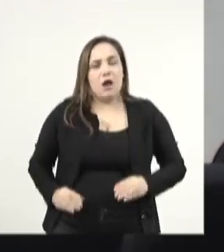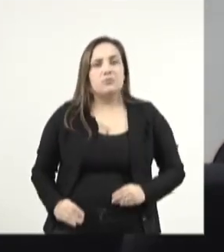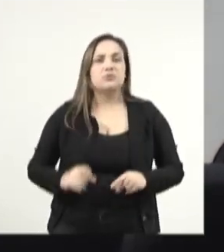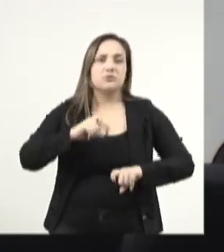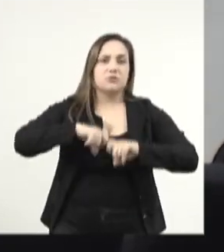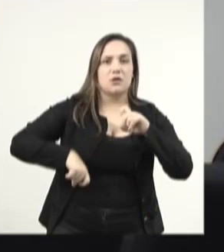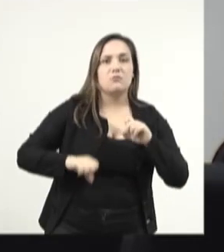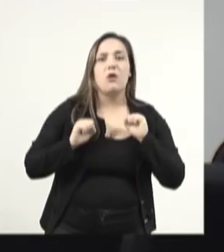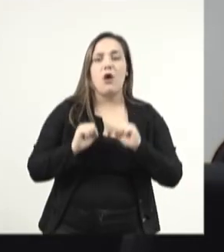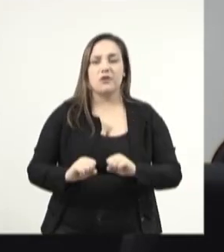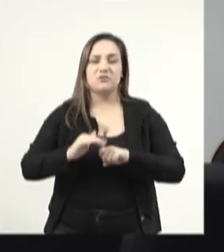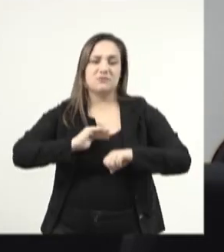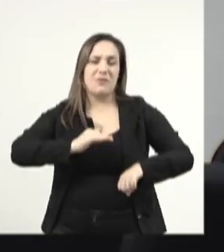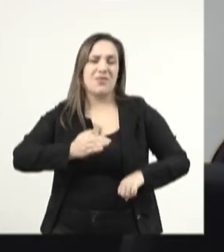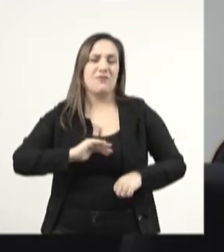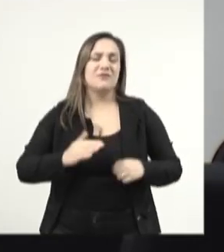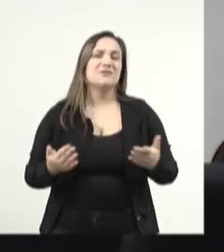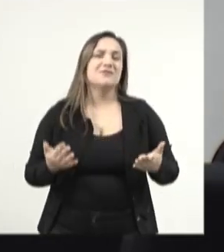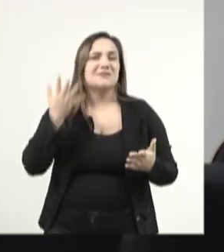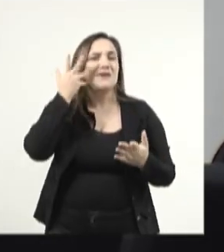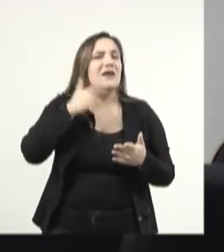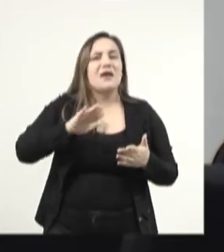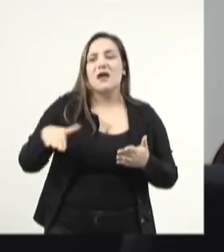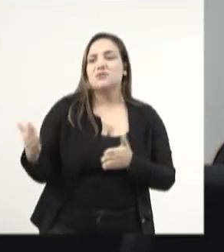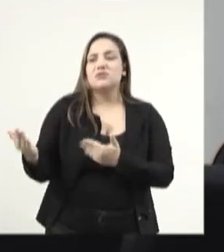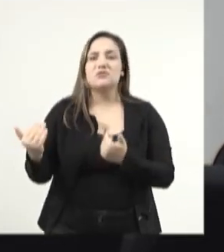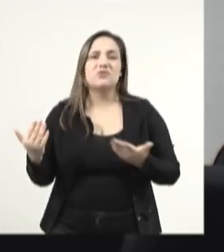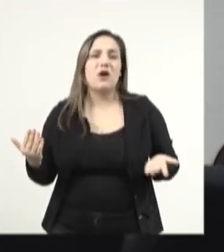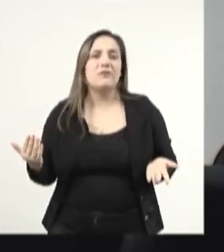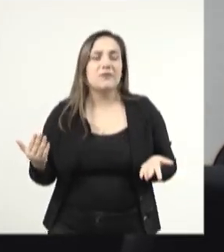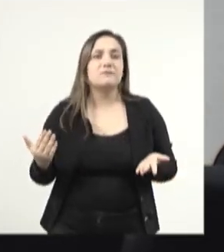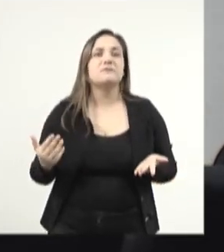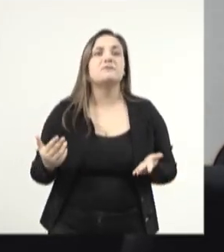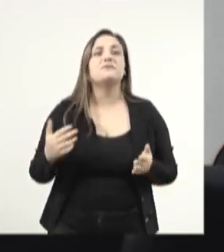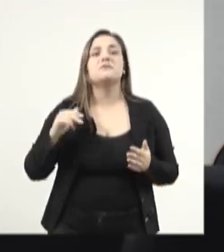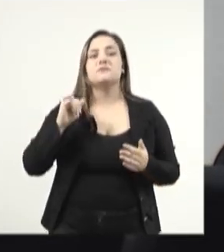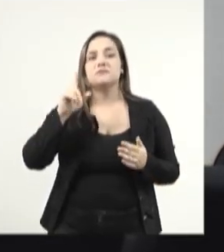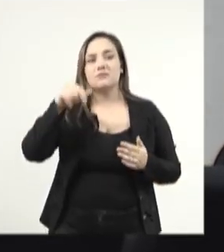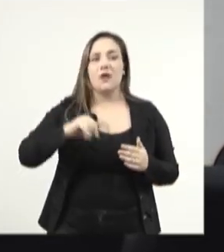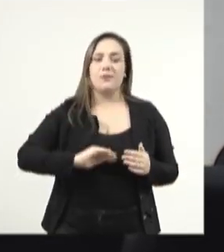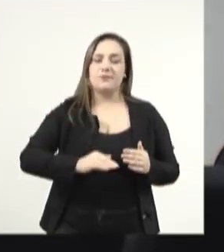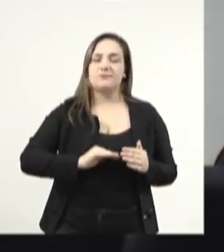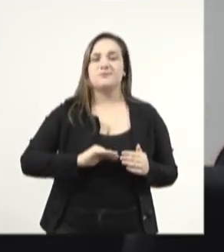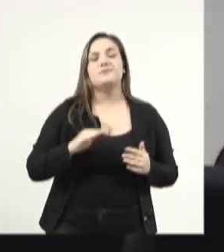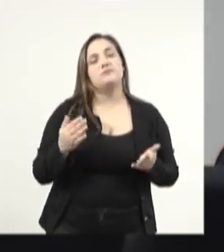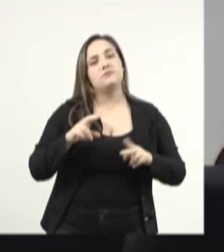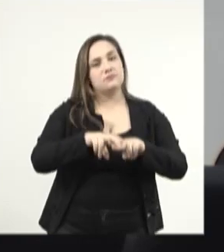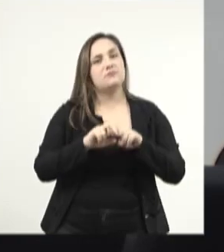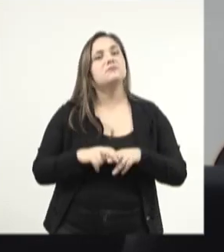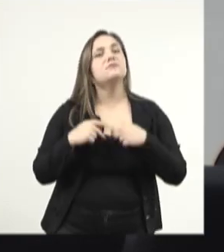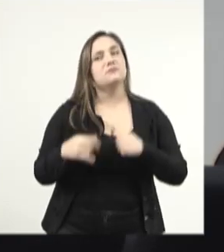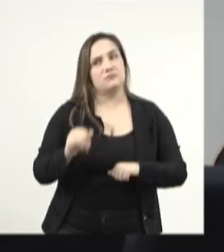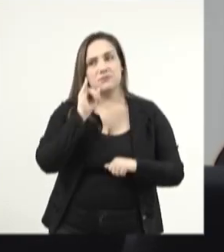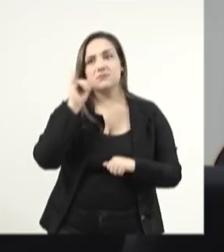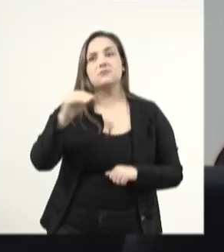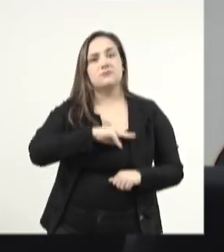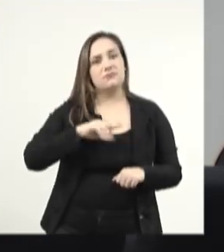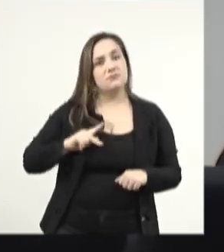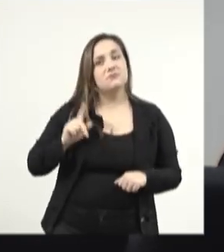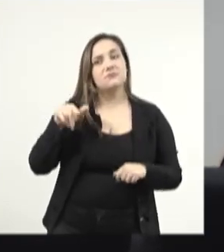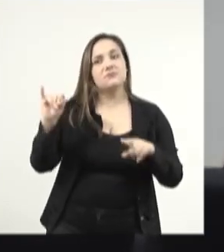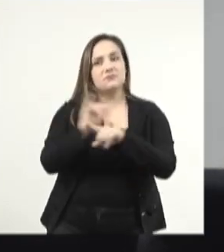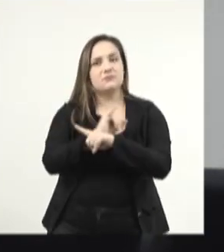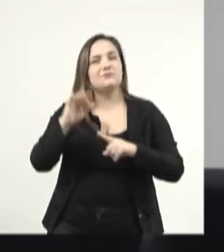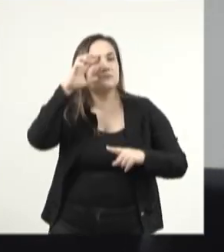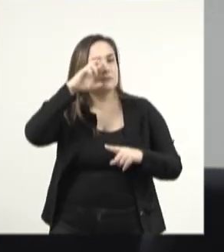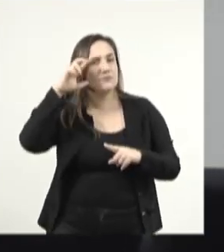sexual contra a nossa criança e nosso adolescente, casos de pedofilia. Então, eu entendo que isso também é uma forma de